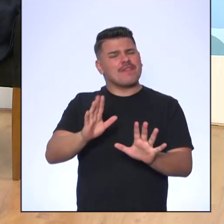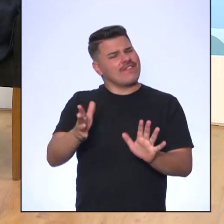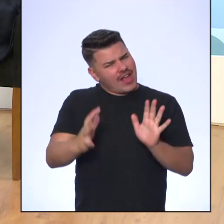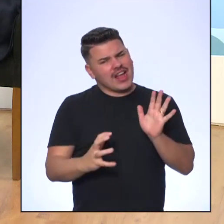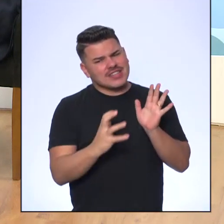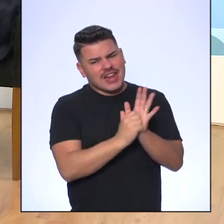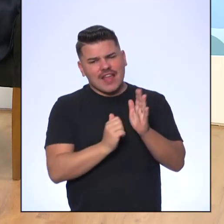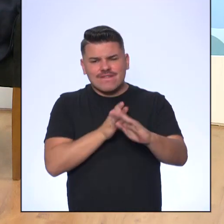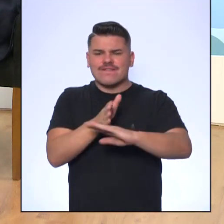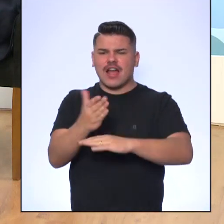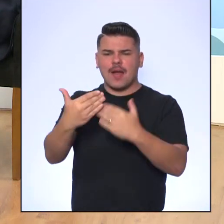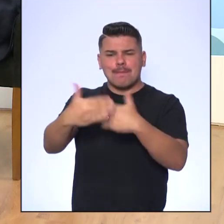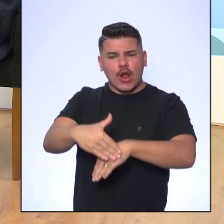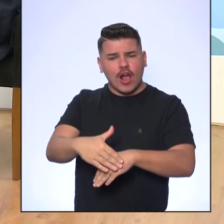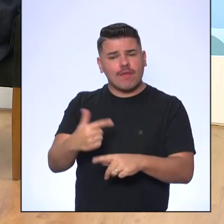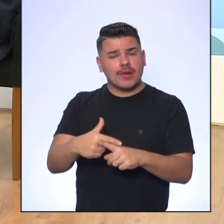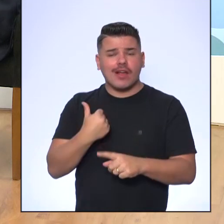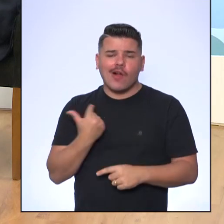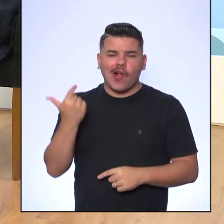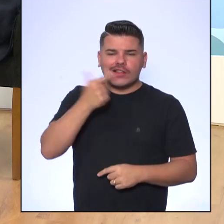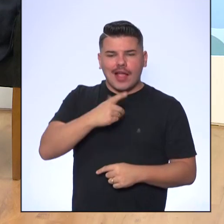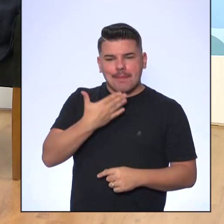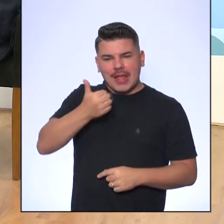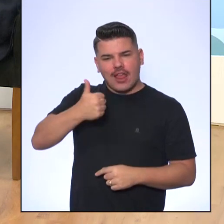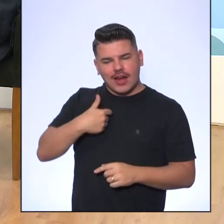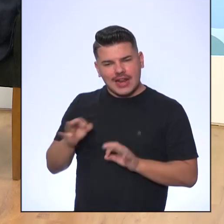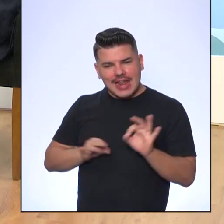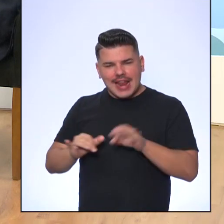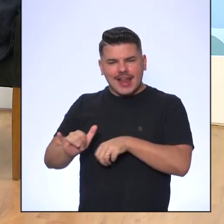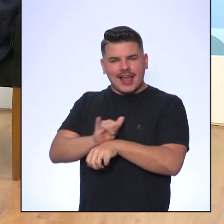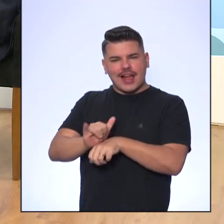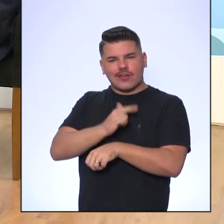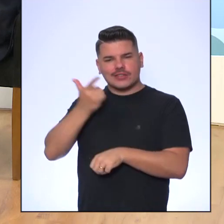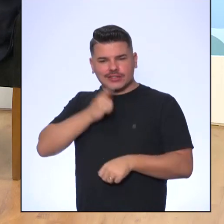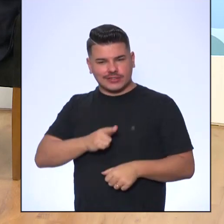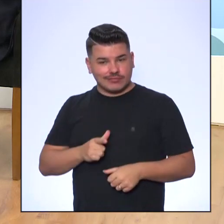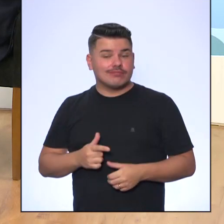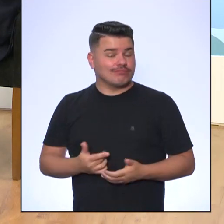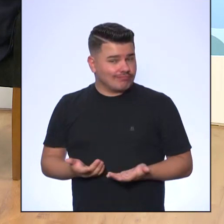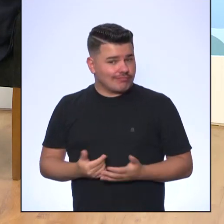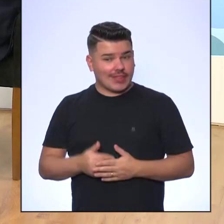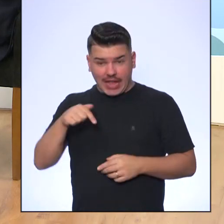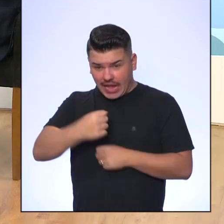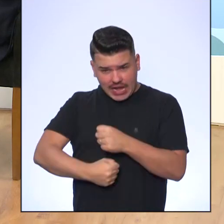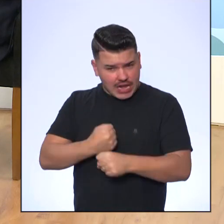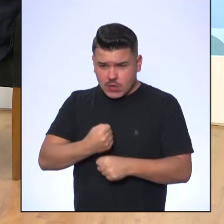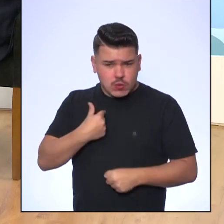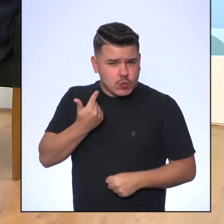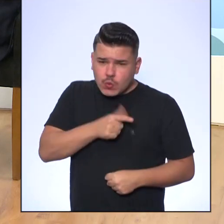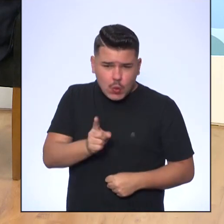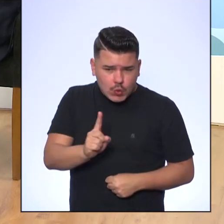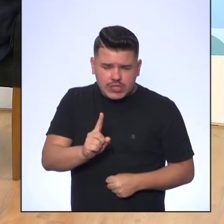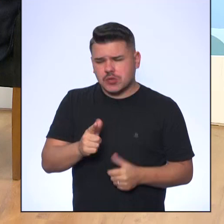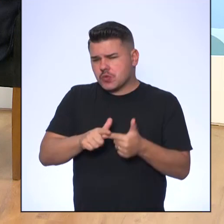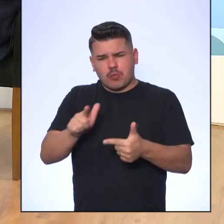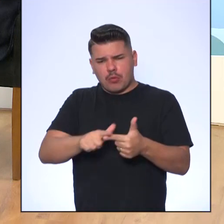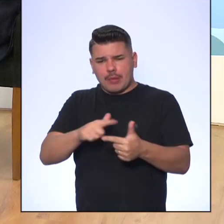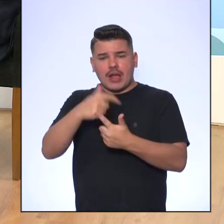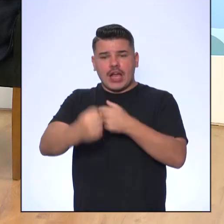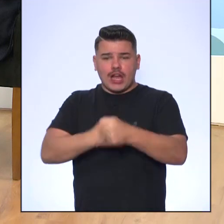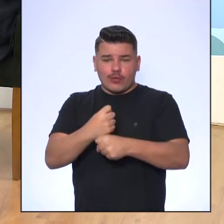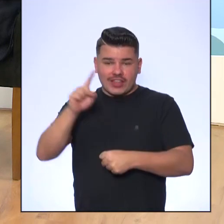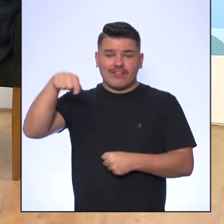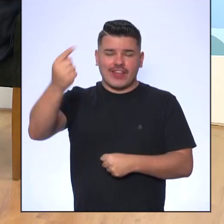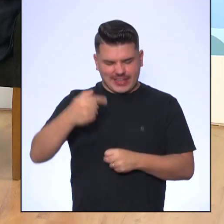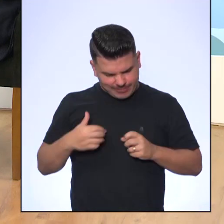a prova até como uma forma de preparação. Então, se não deu para esse ano, fará no ano que vem de novo, mais bem